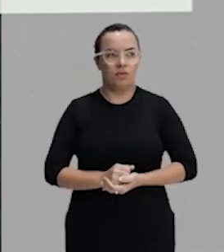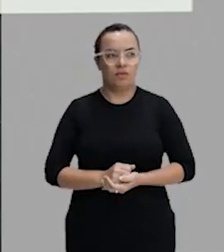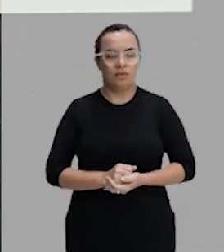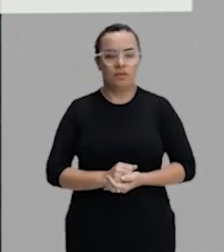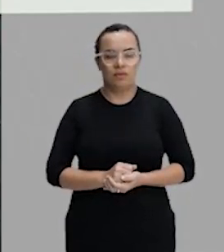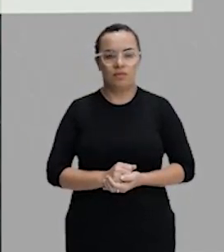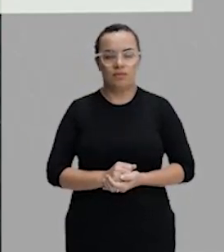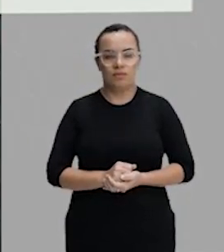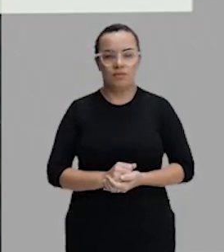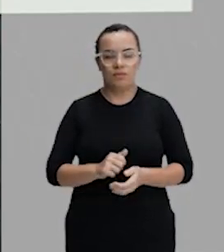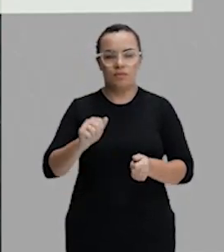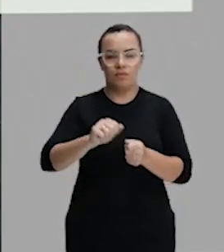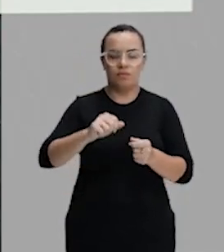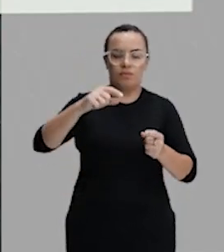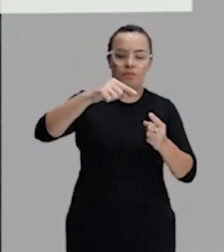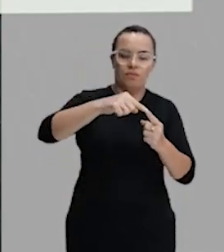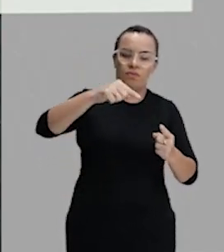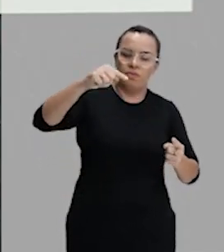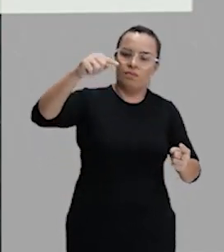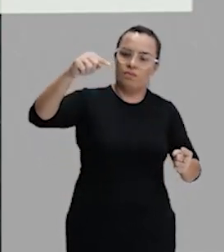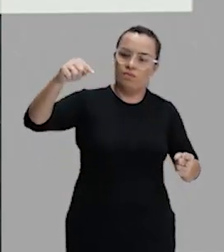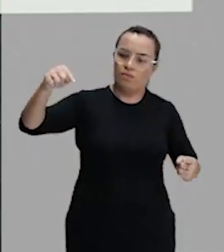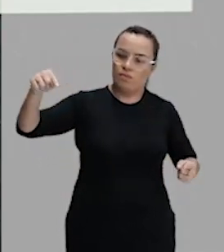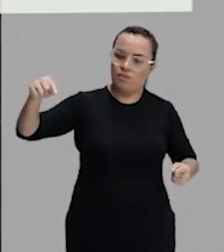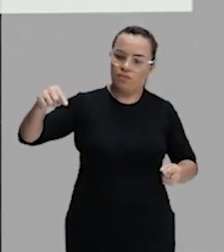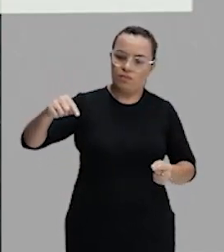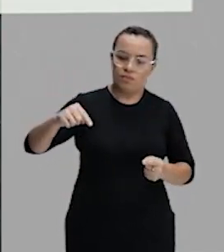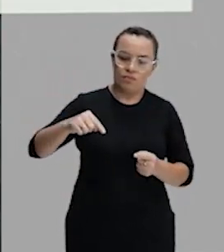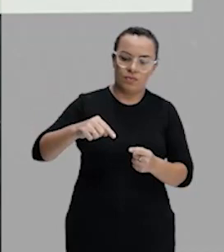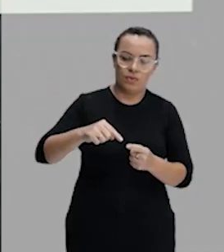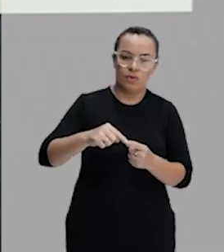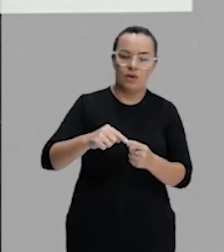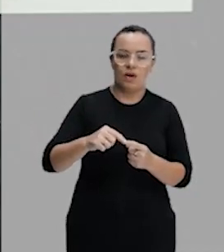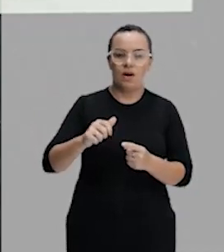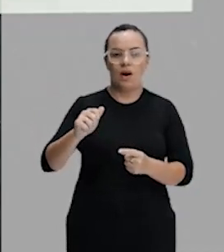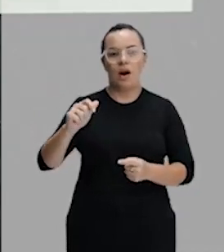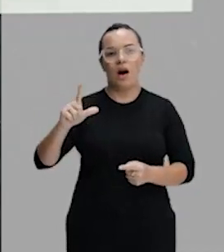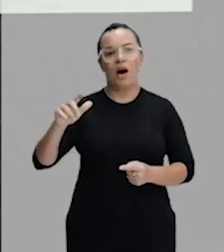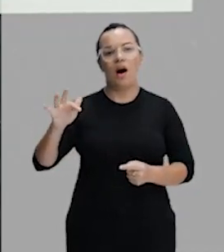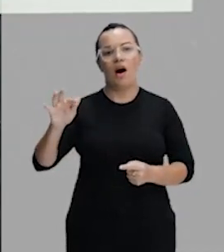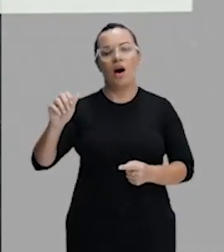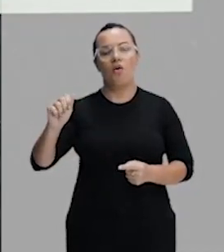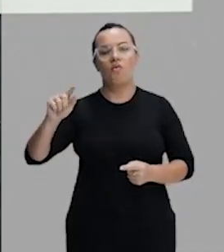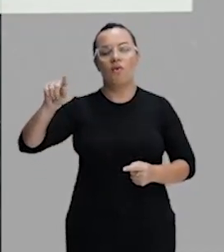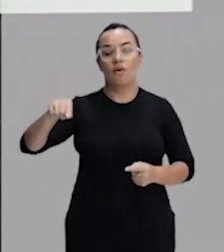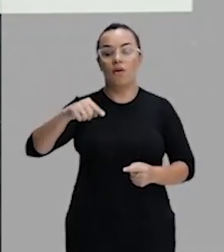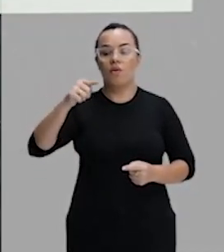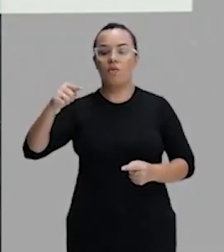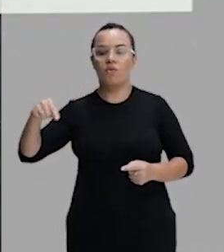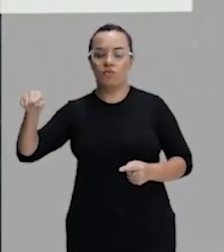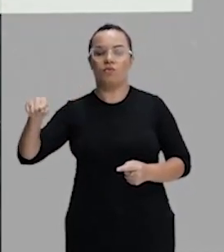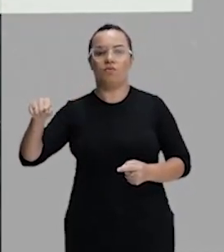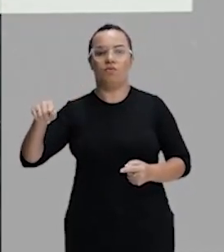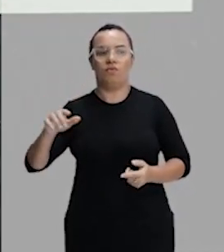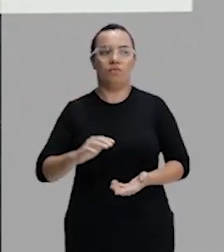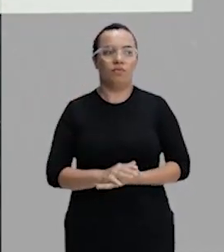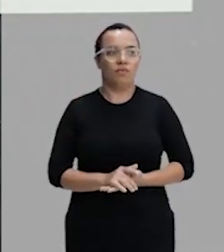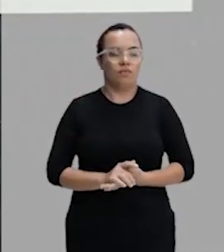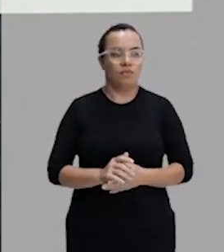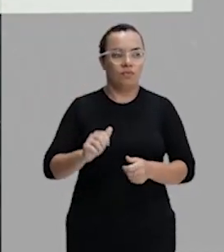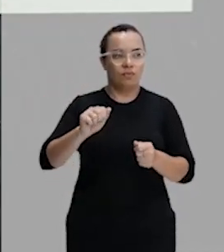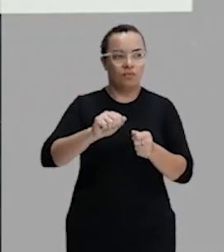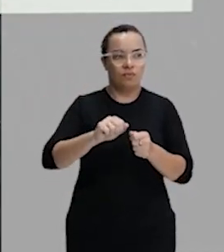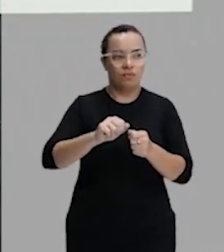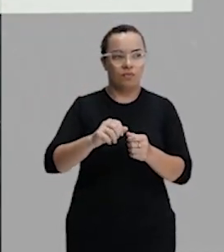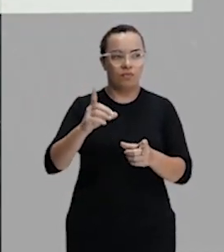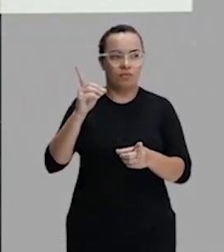né, fazendo uma espécie de corte, cortando o cone. Então, quando você faz isso, você encontra